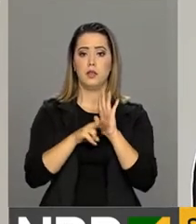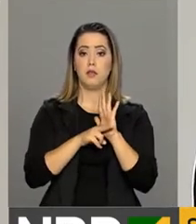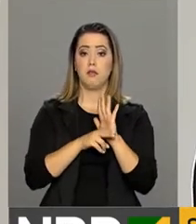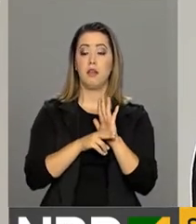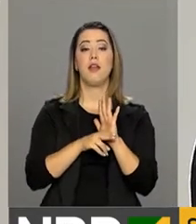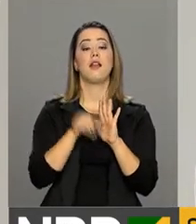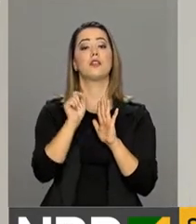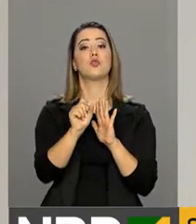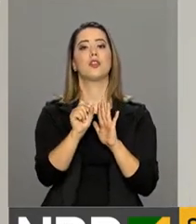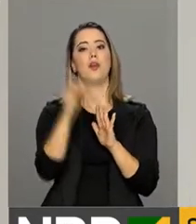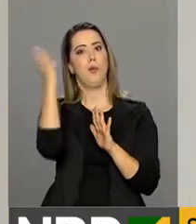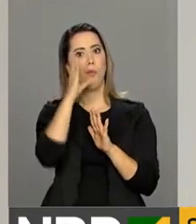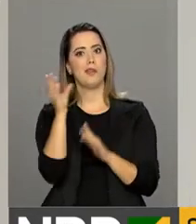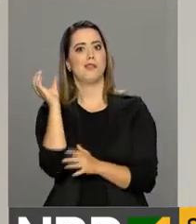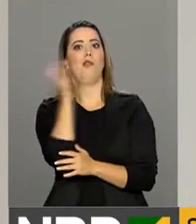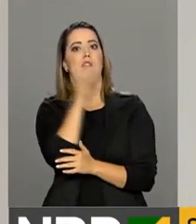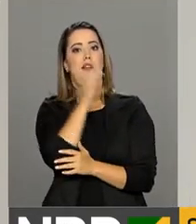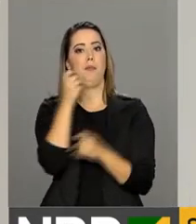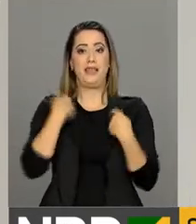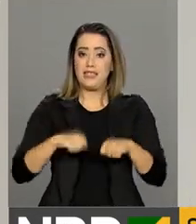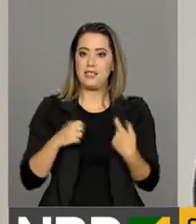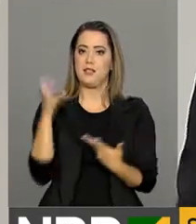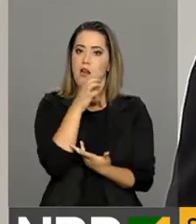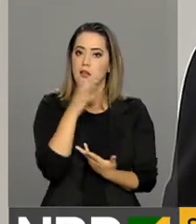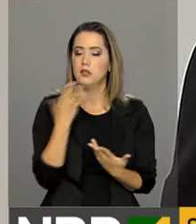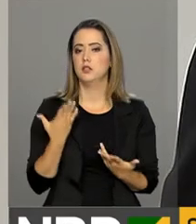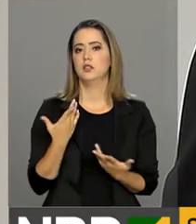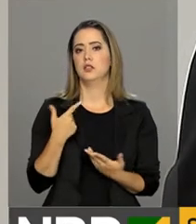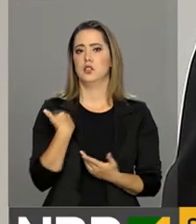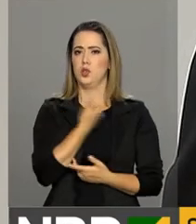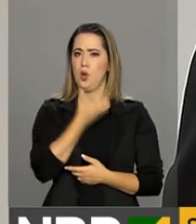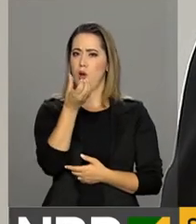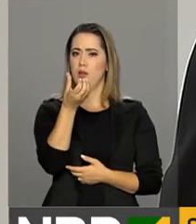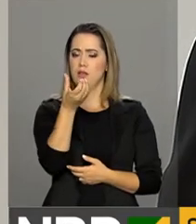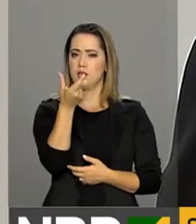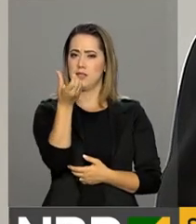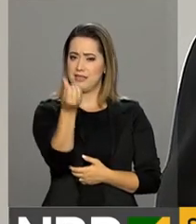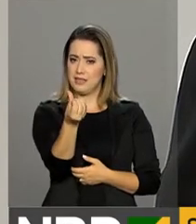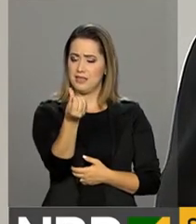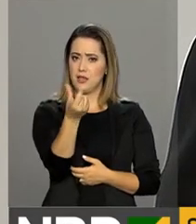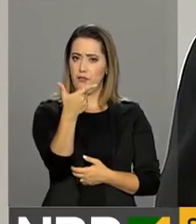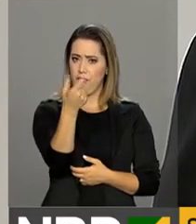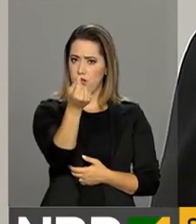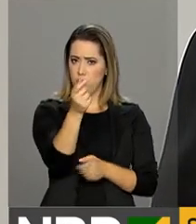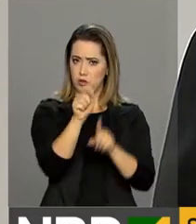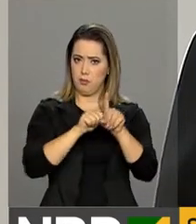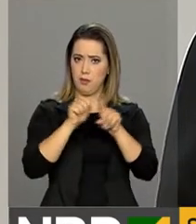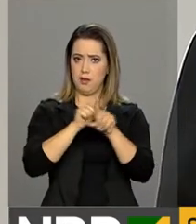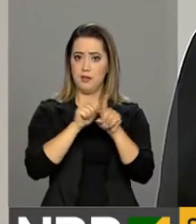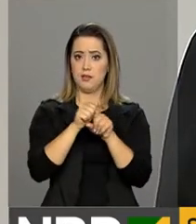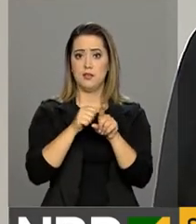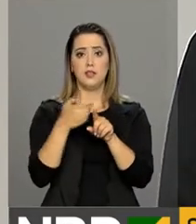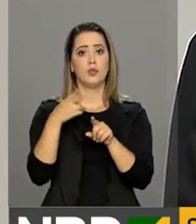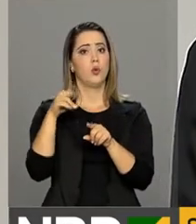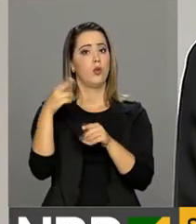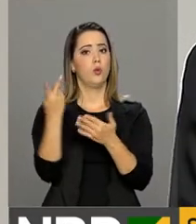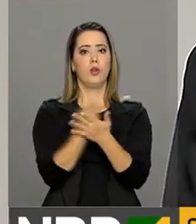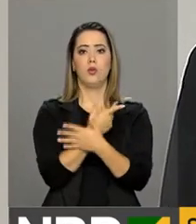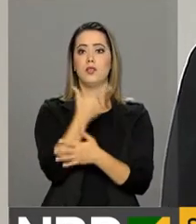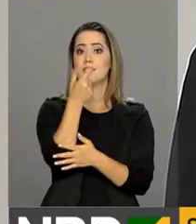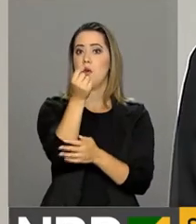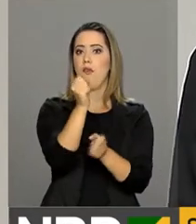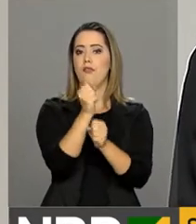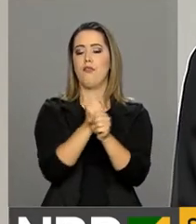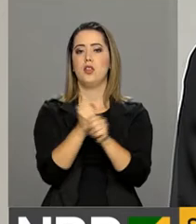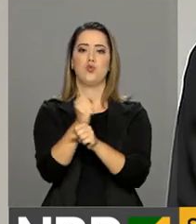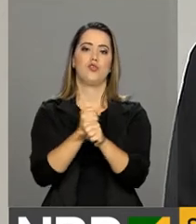pressa então nós estamos fazendo em 17 meses em 20 anos não se fez este sistema